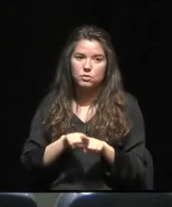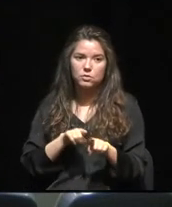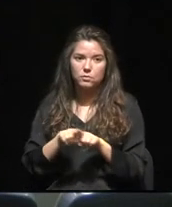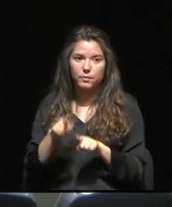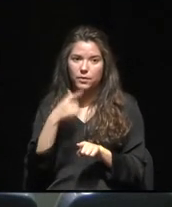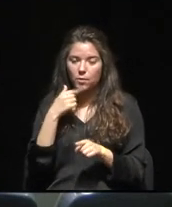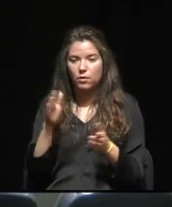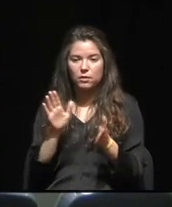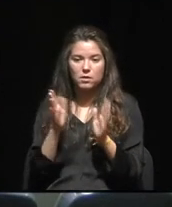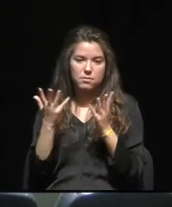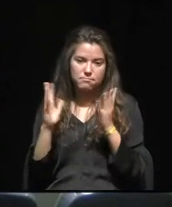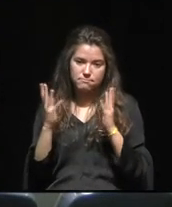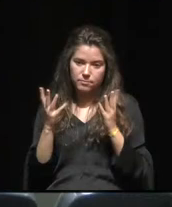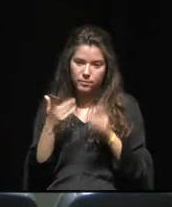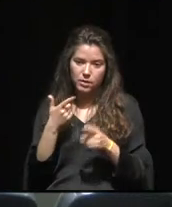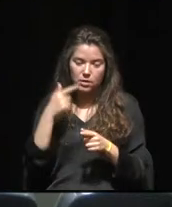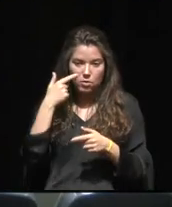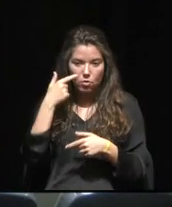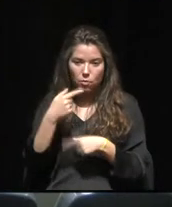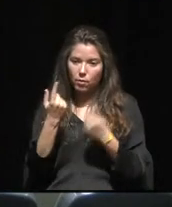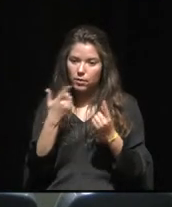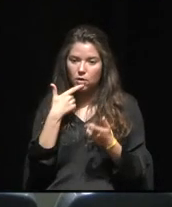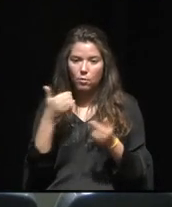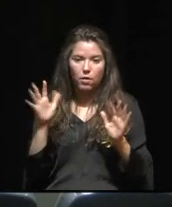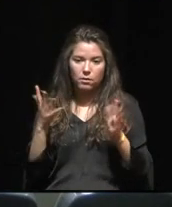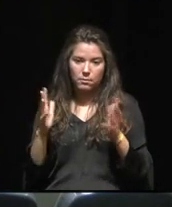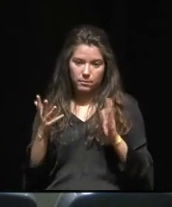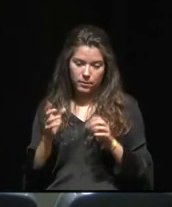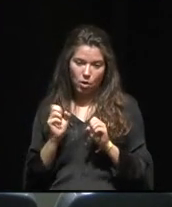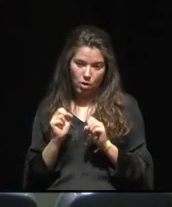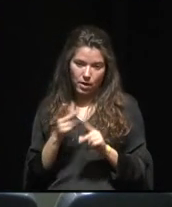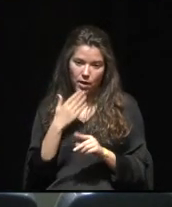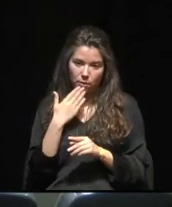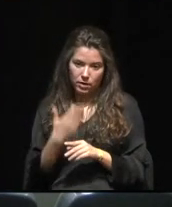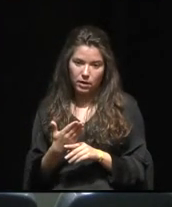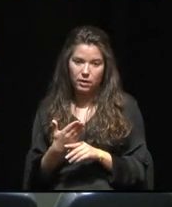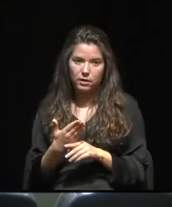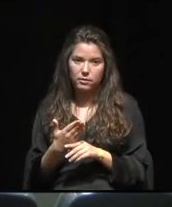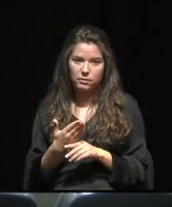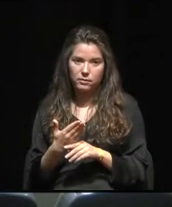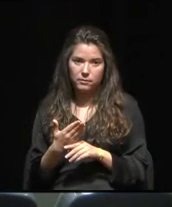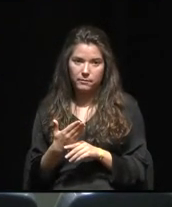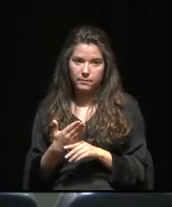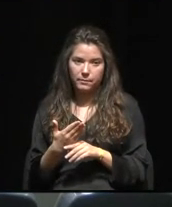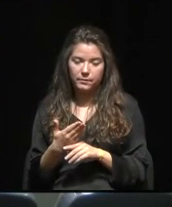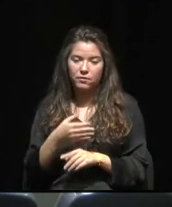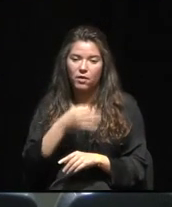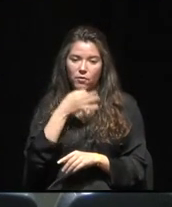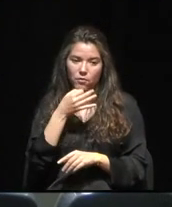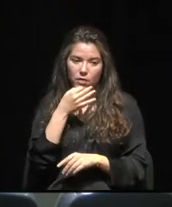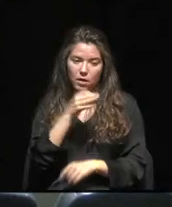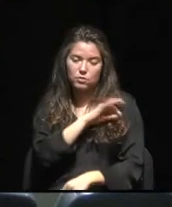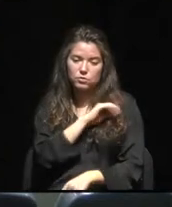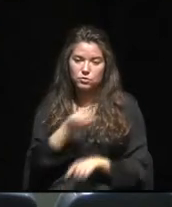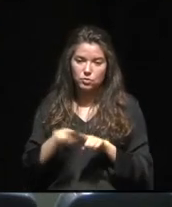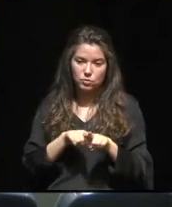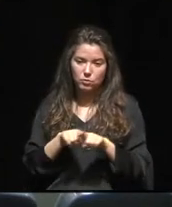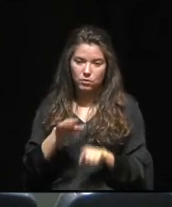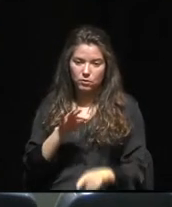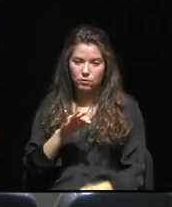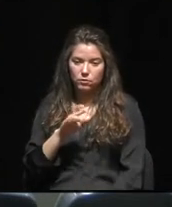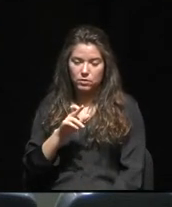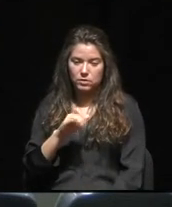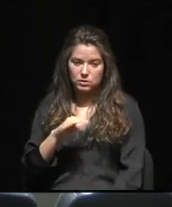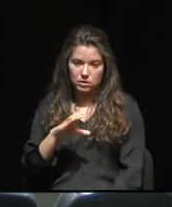podem peço desculpa mas o público não pode bater palmas está bem obrigada eh tem a palavra ao senhor Deputado Francisco